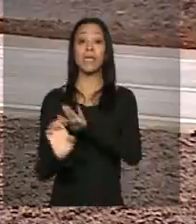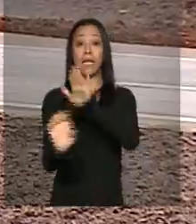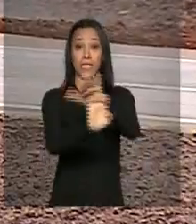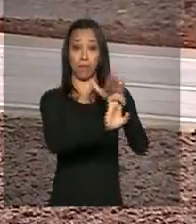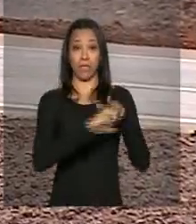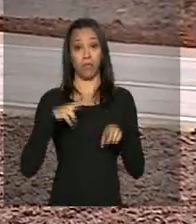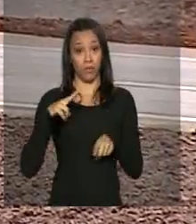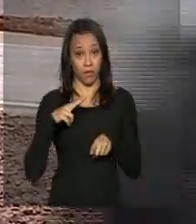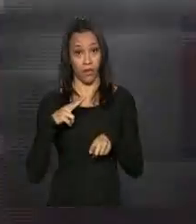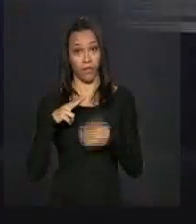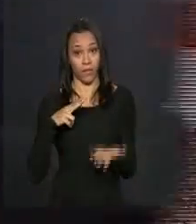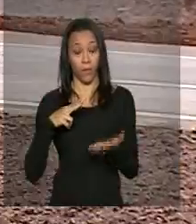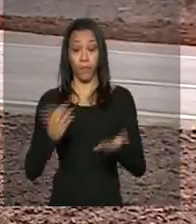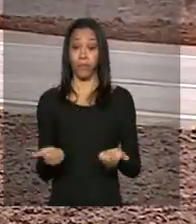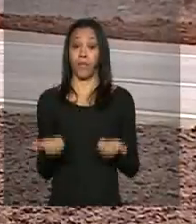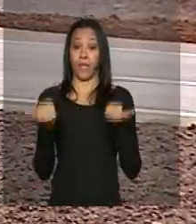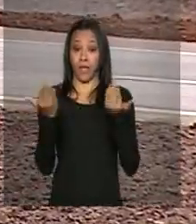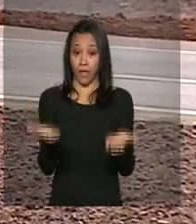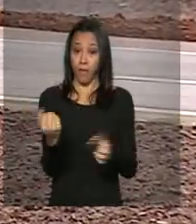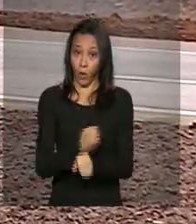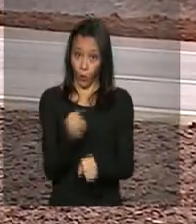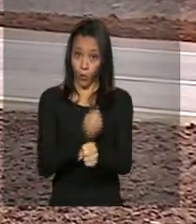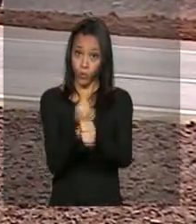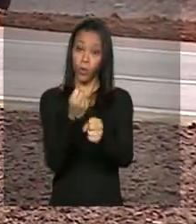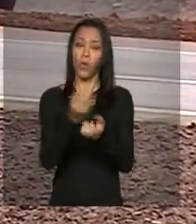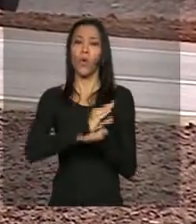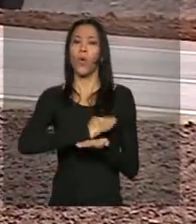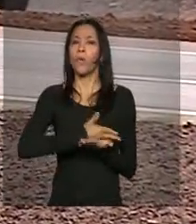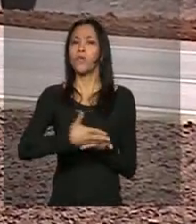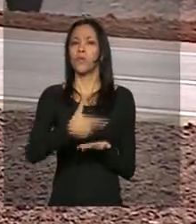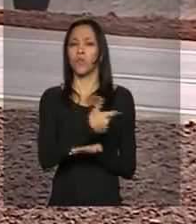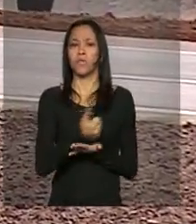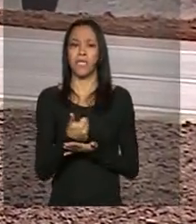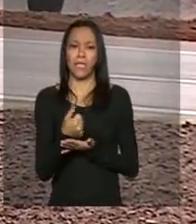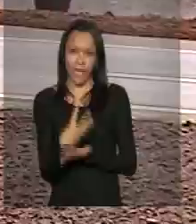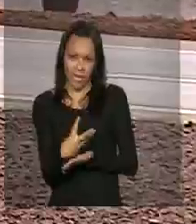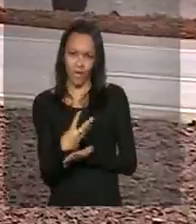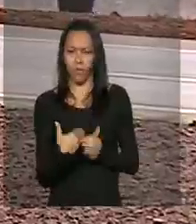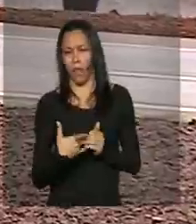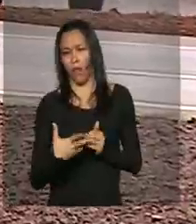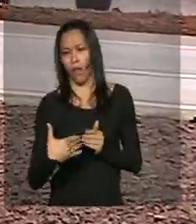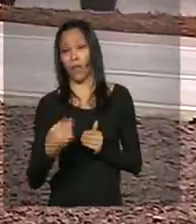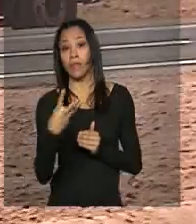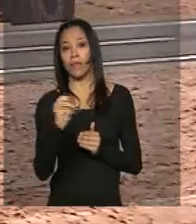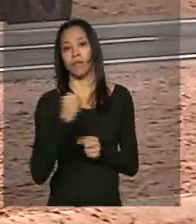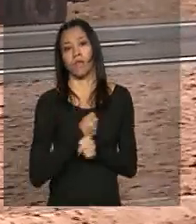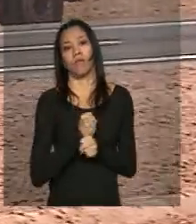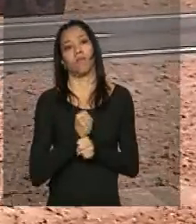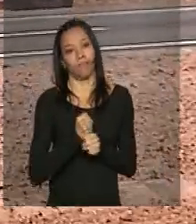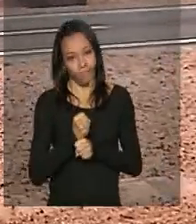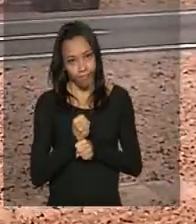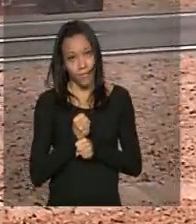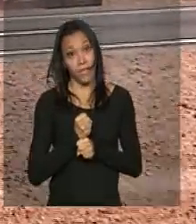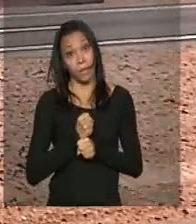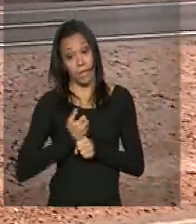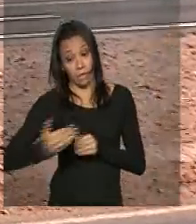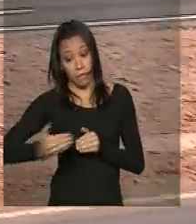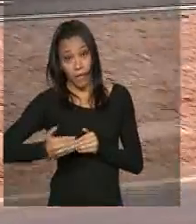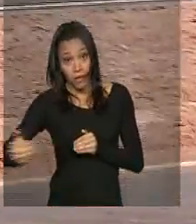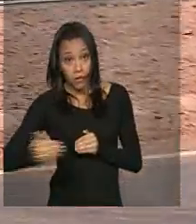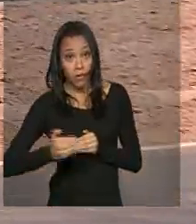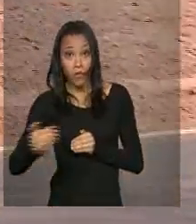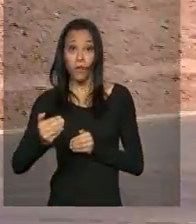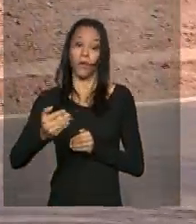privada. A concessão ocorreu no fim de 2013 e vai se estender pelos próximos 30 anos. Nesse período, o